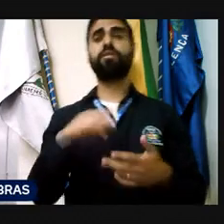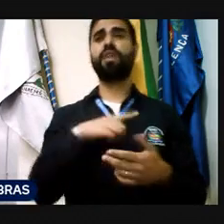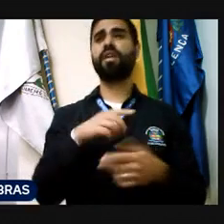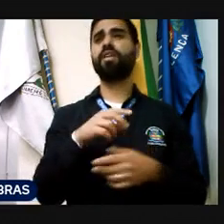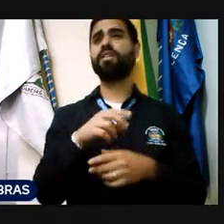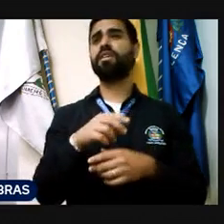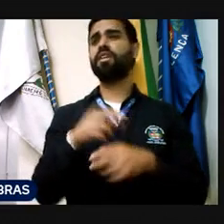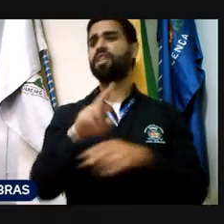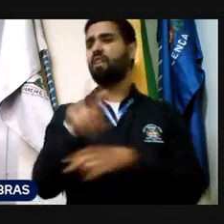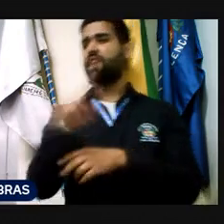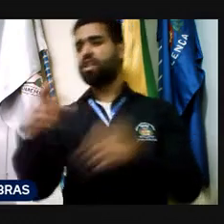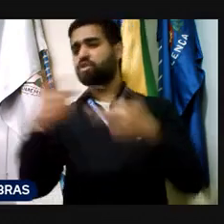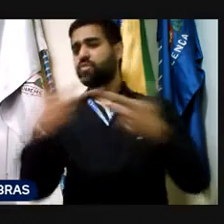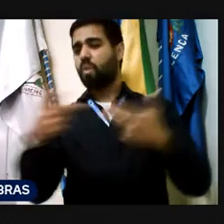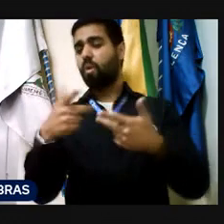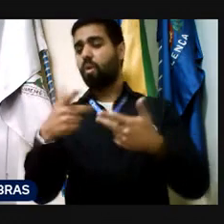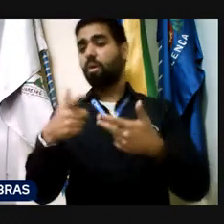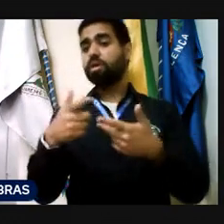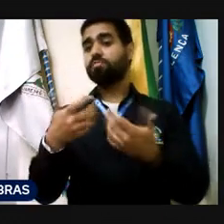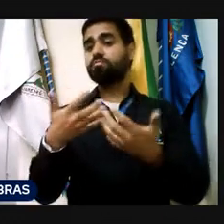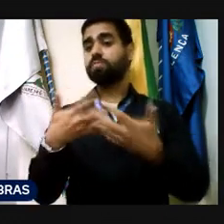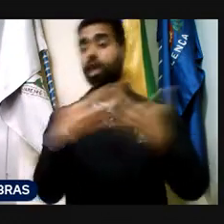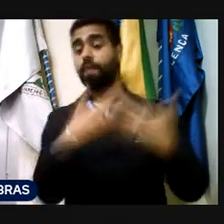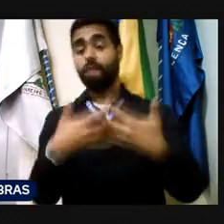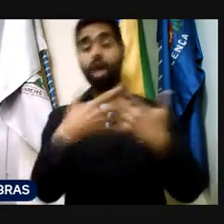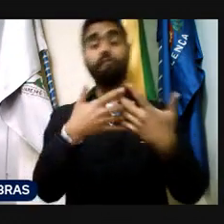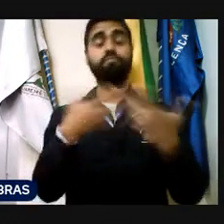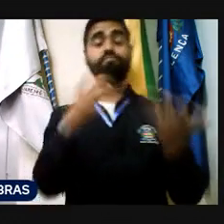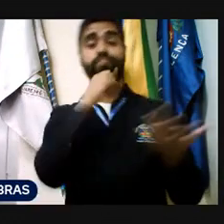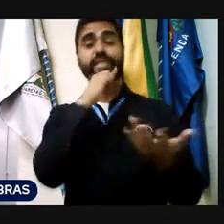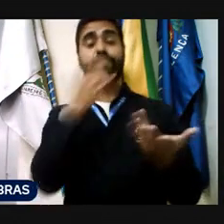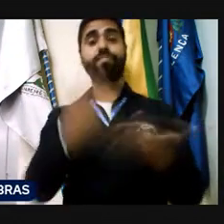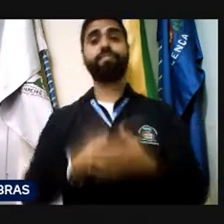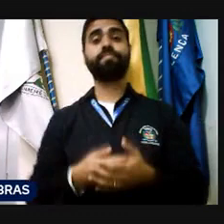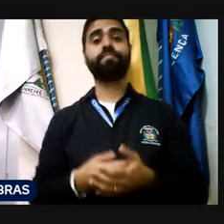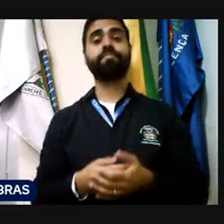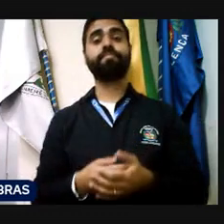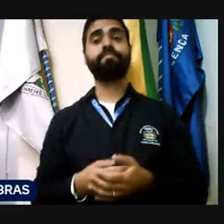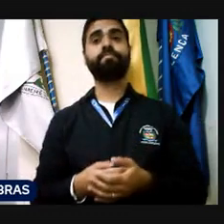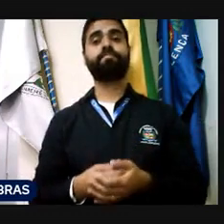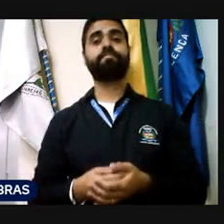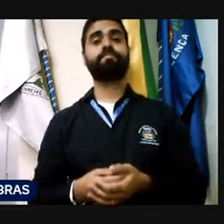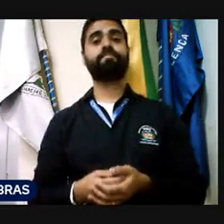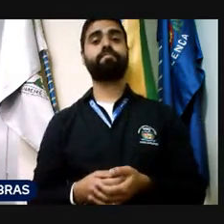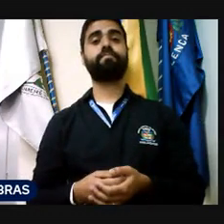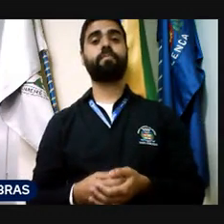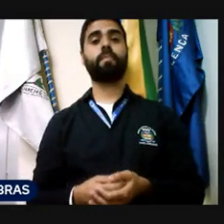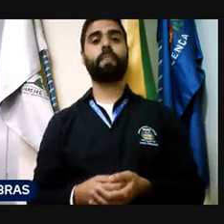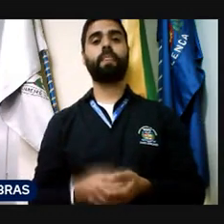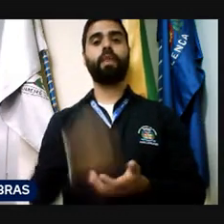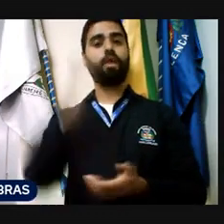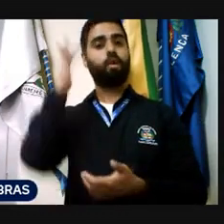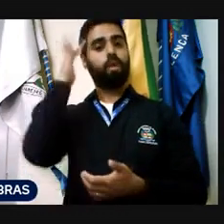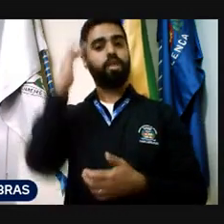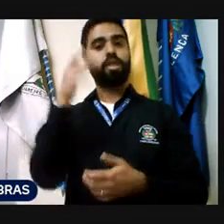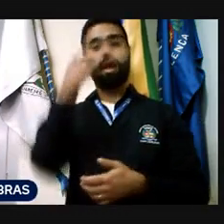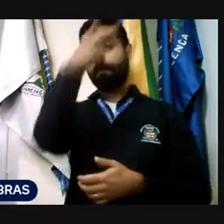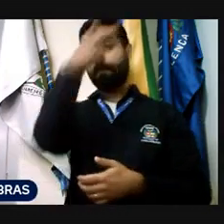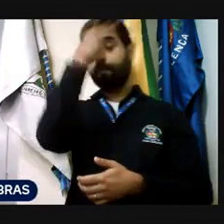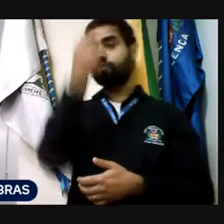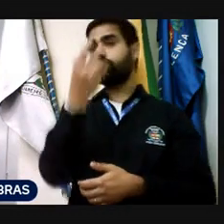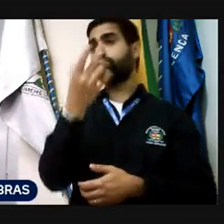de caminhão, entrada, e nada às vezes se faz, entendeu? Acho que, de repente, a prefeitura assumir